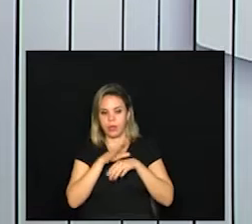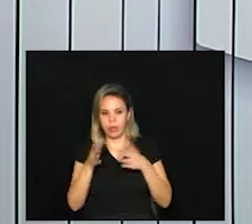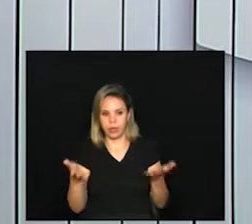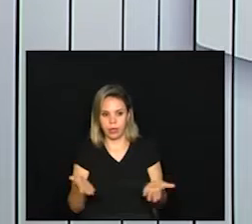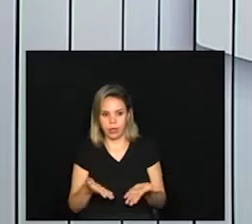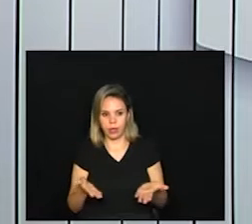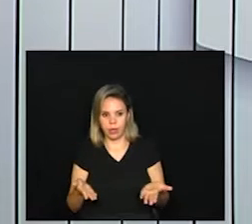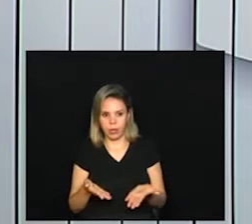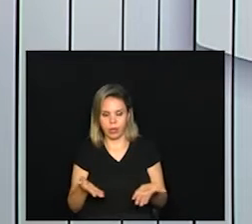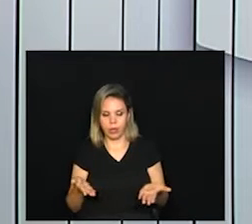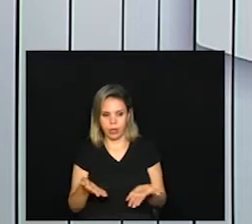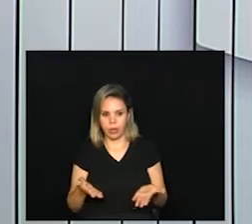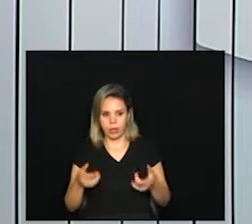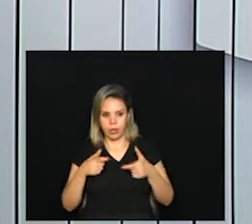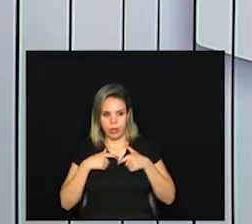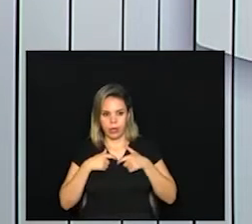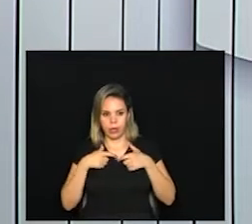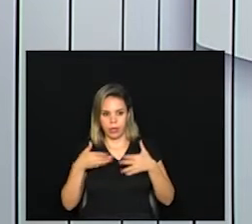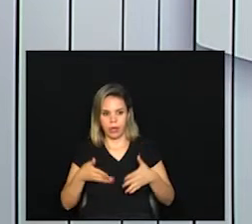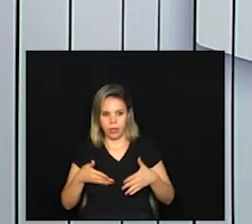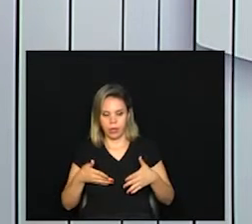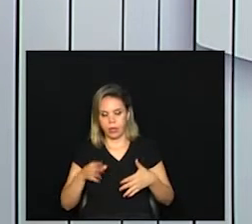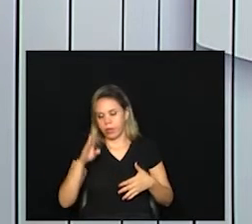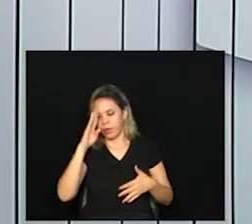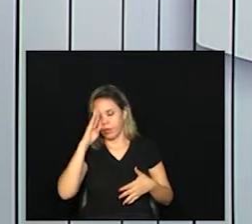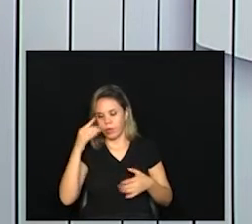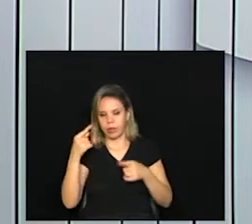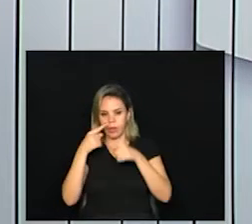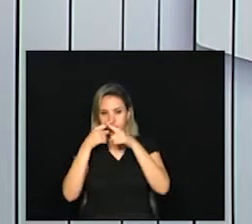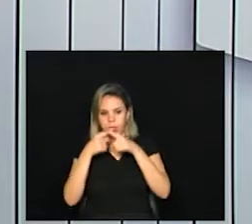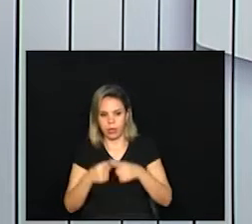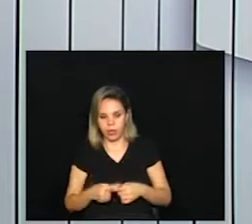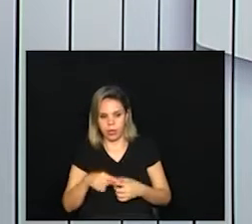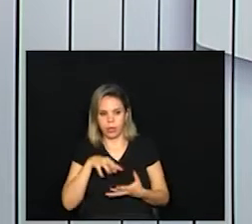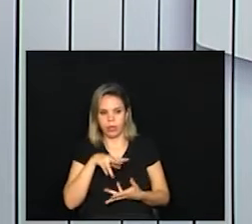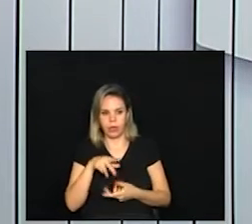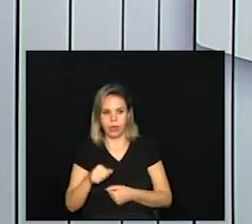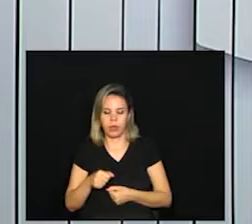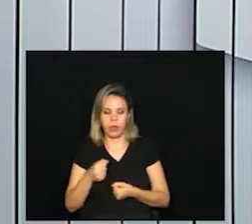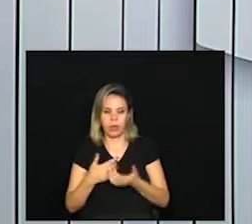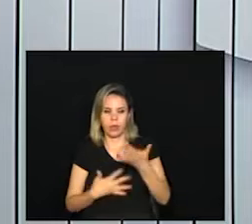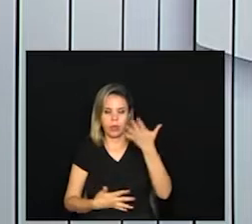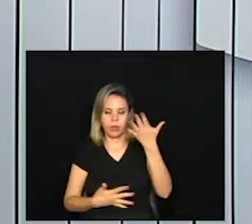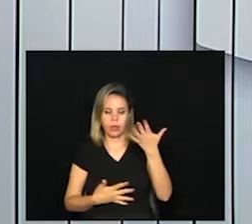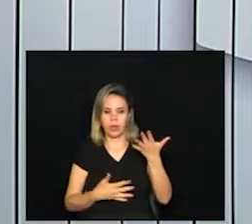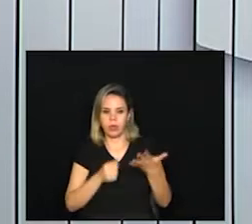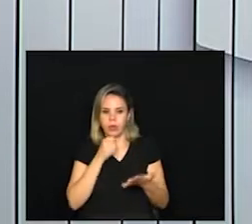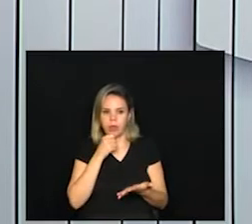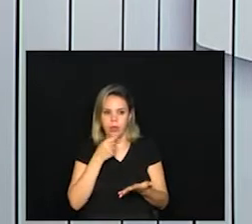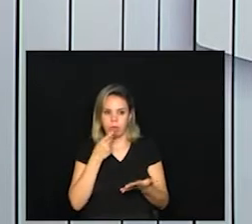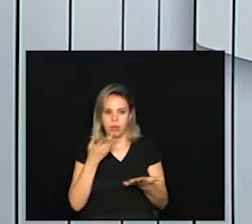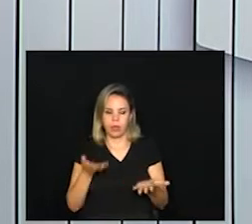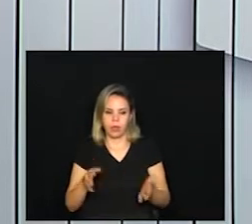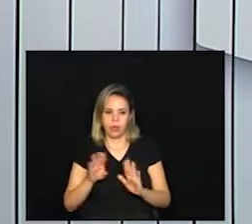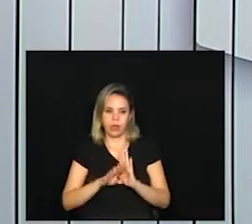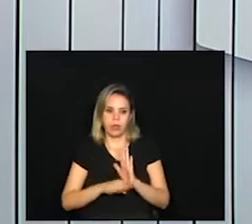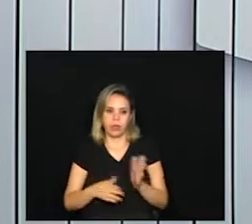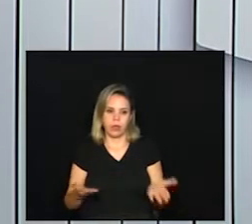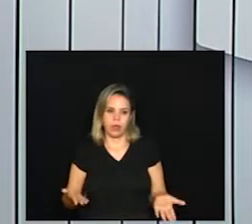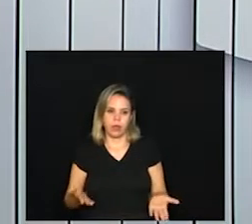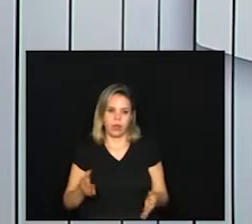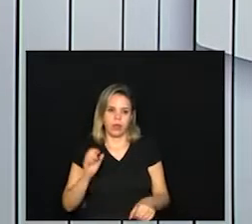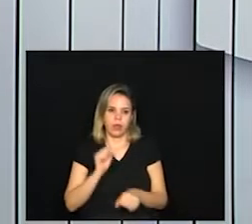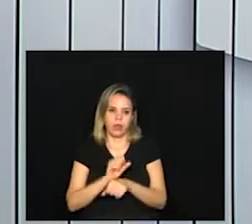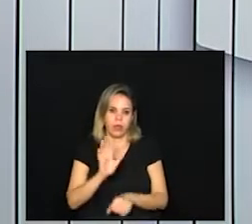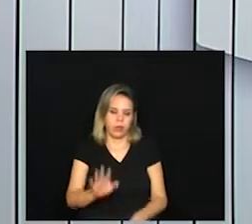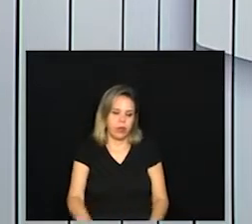atualizar o quadro de medalhas da principal competição do mundo. Tem muitos assuntos para a gente abordar no programa de hoje ainda.